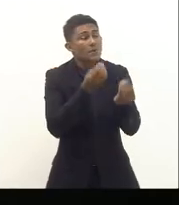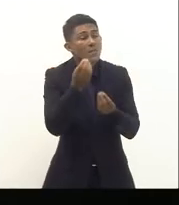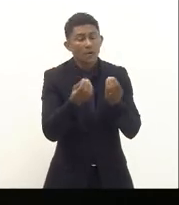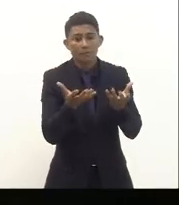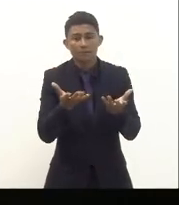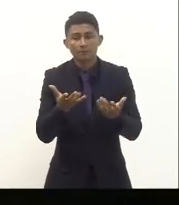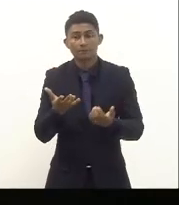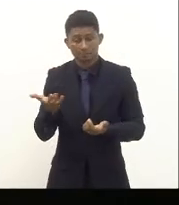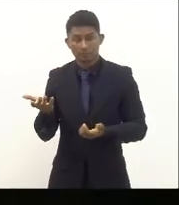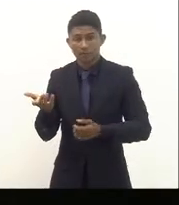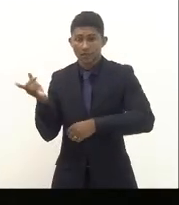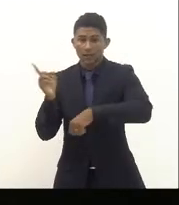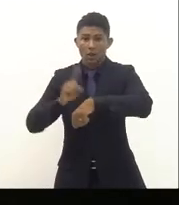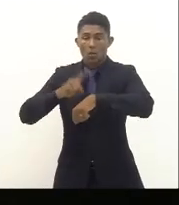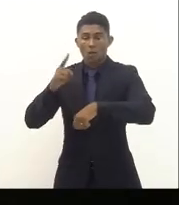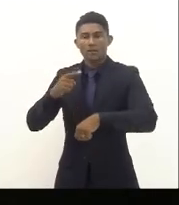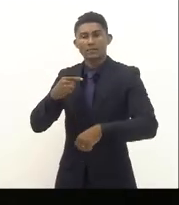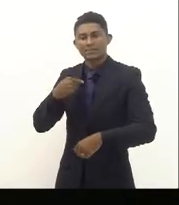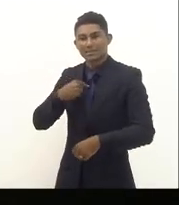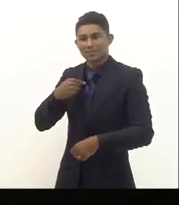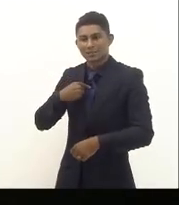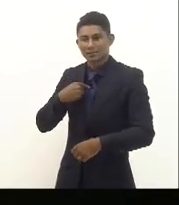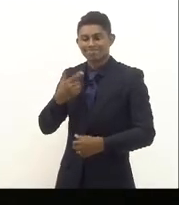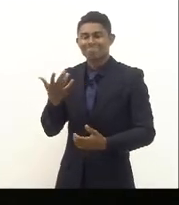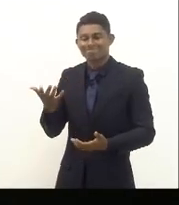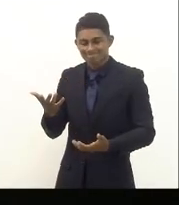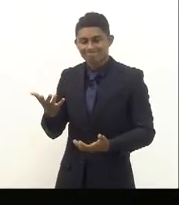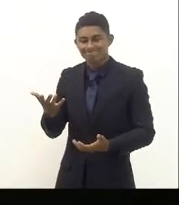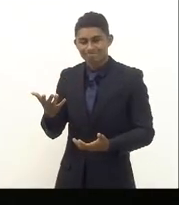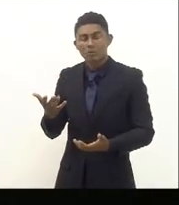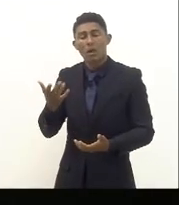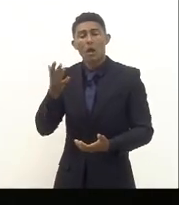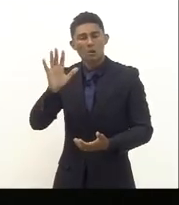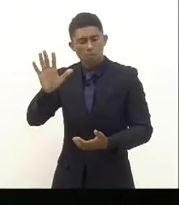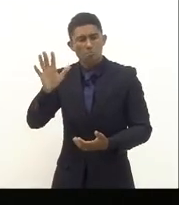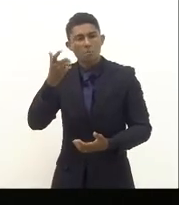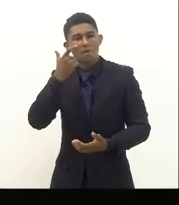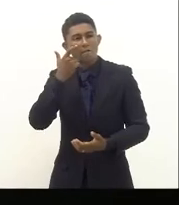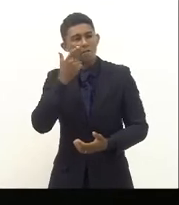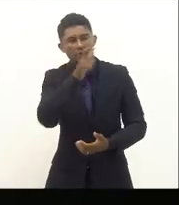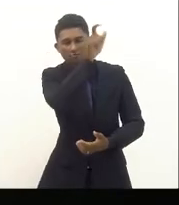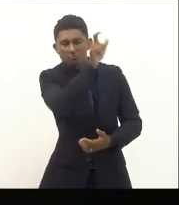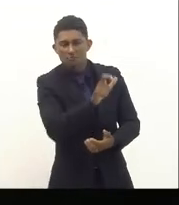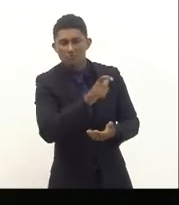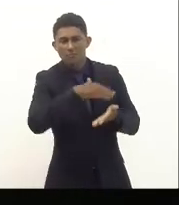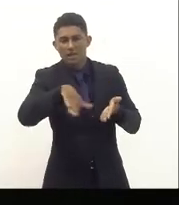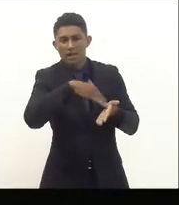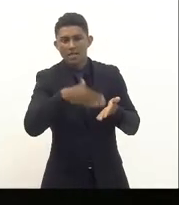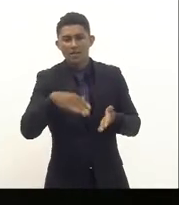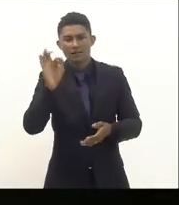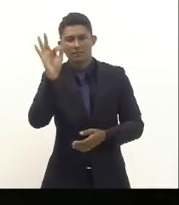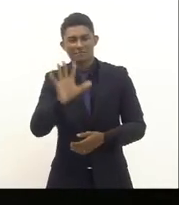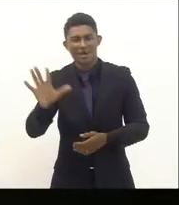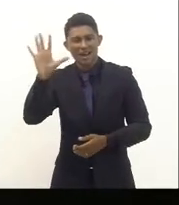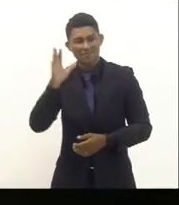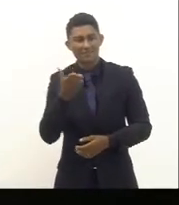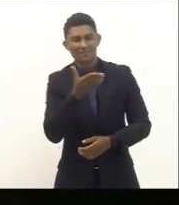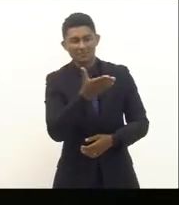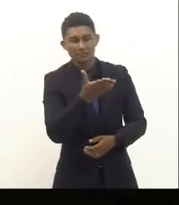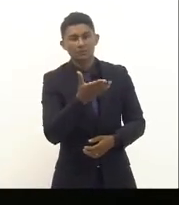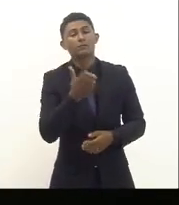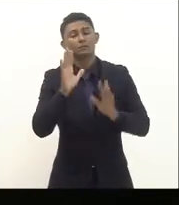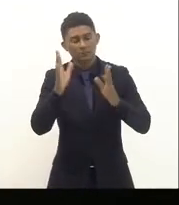naquele mesmo momento eu entrei em contato com o secretário de fazenda aliás quero hã